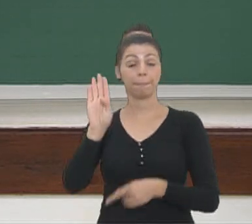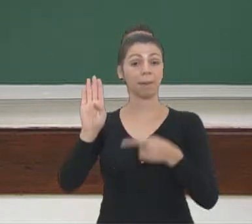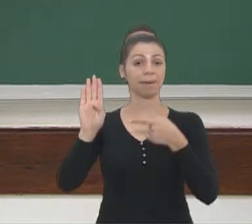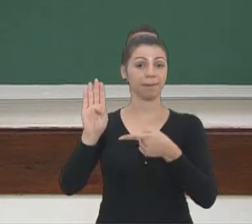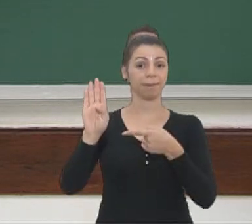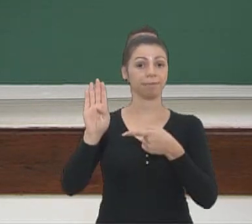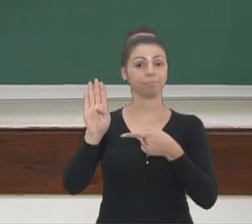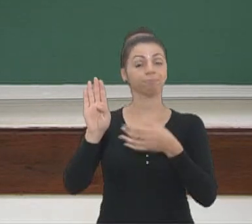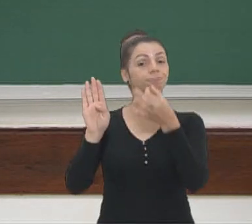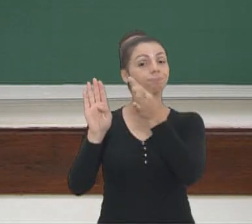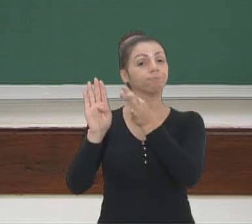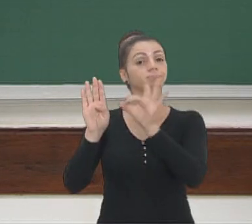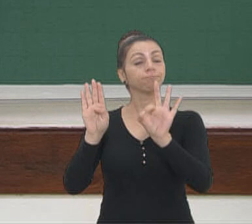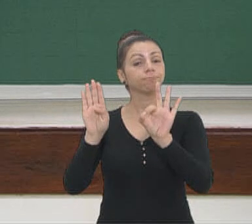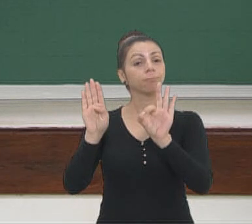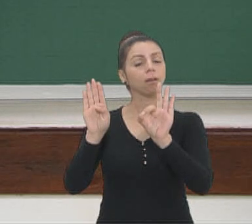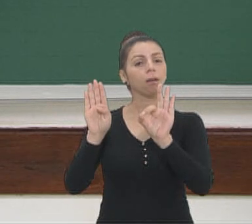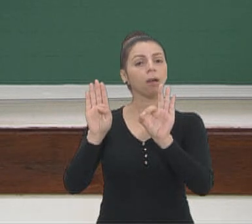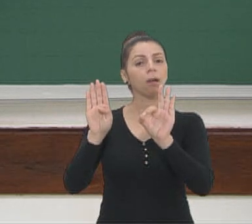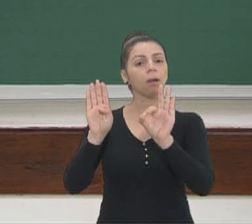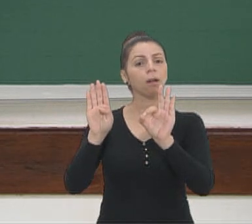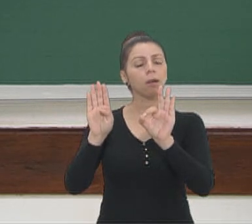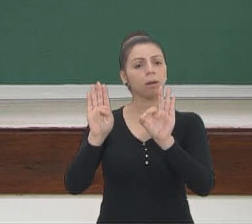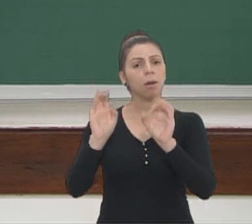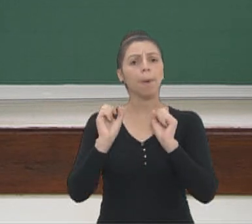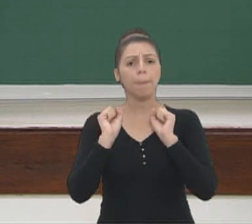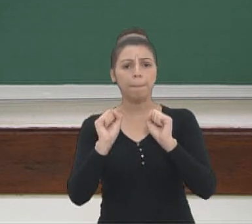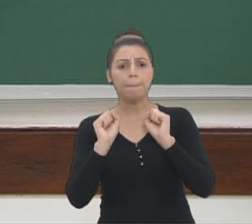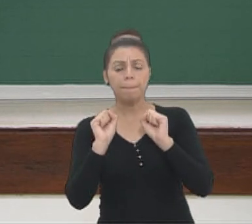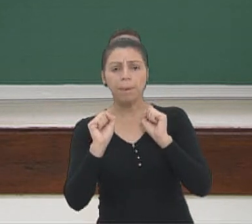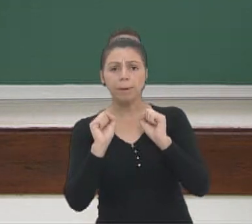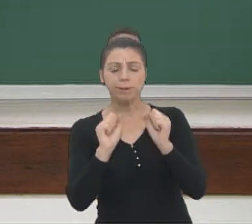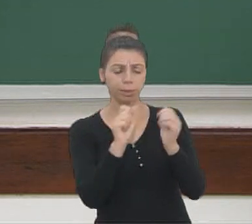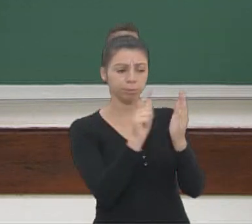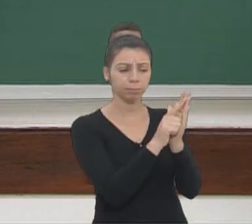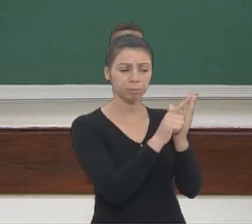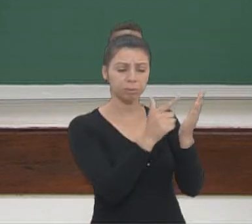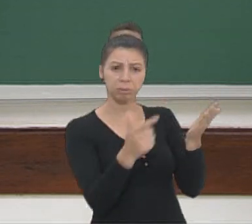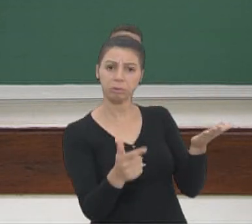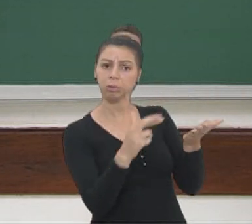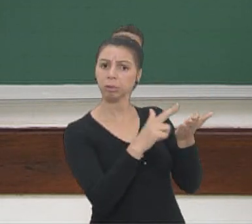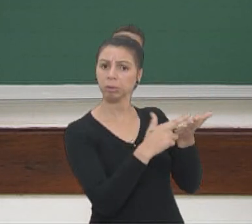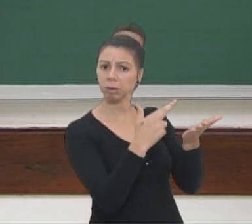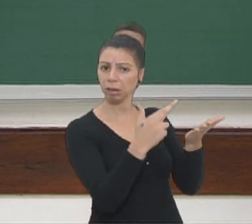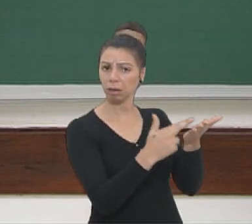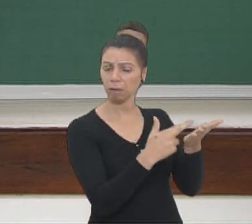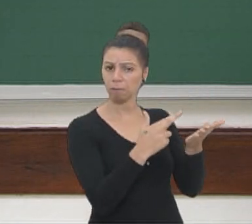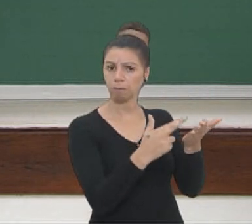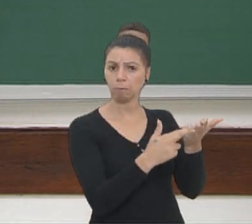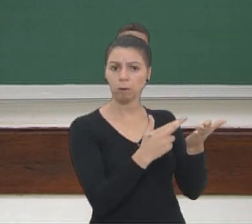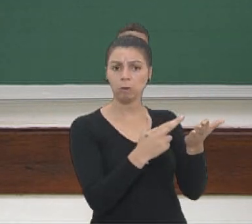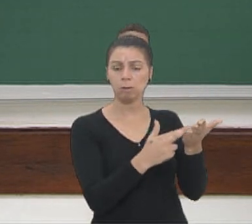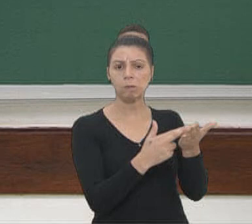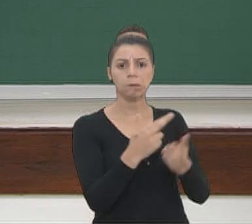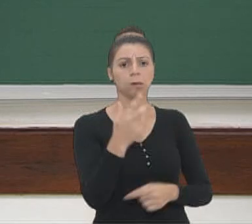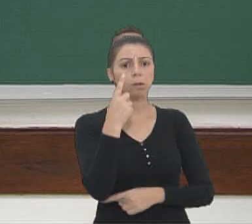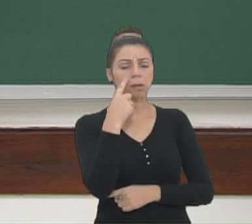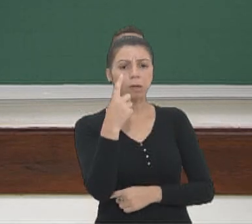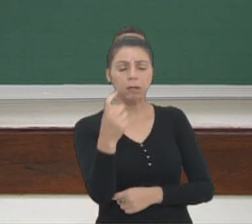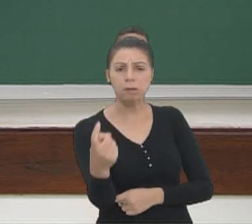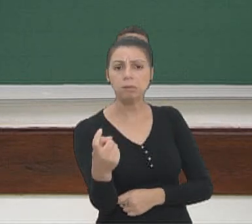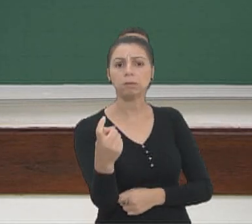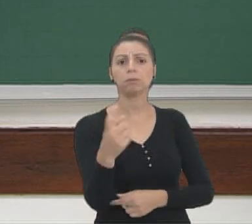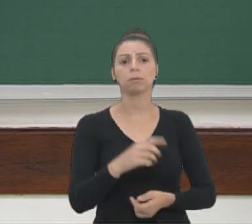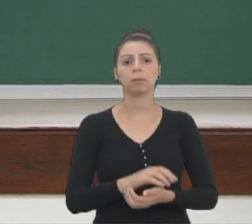A letra B, ela diz o quê? Que é possível que sim, seja um jornalista da Super Interessante, então alguém da Super Interessante, da